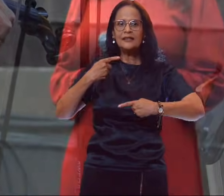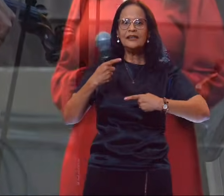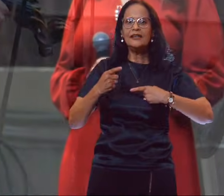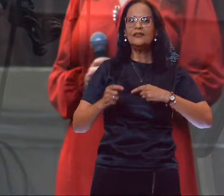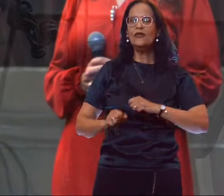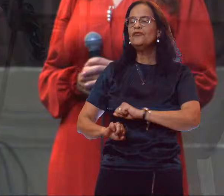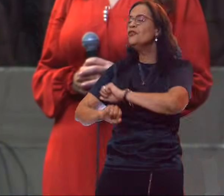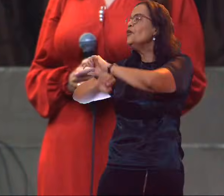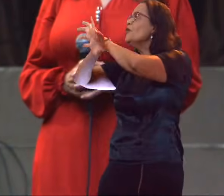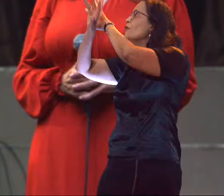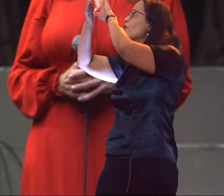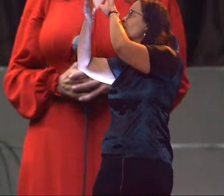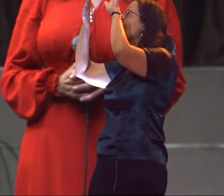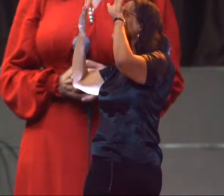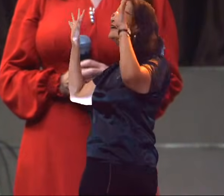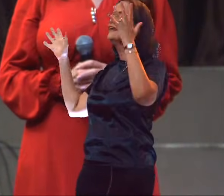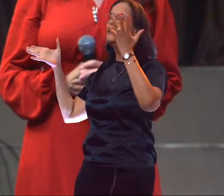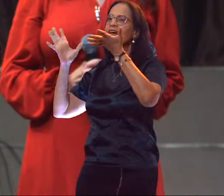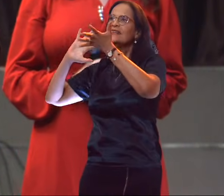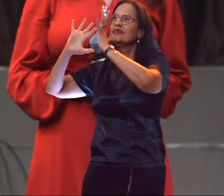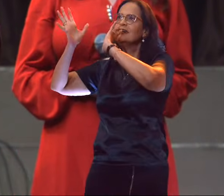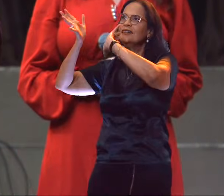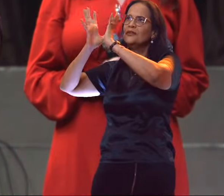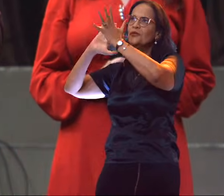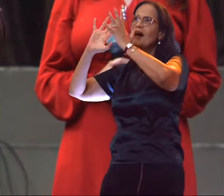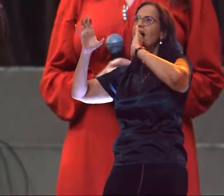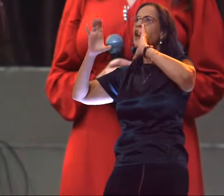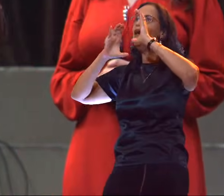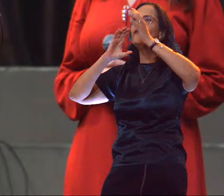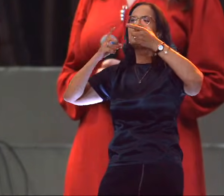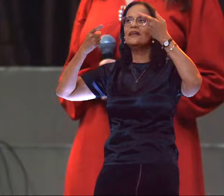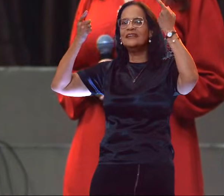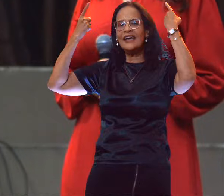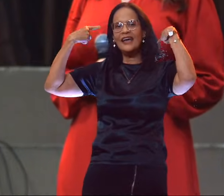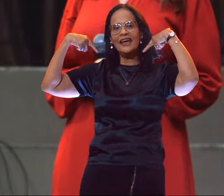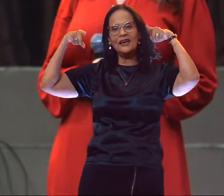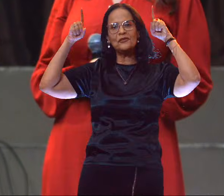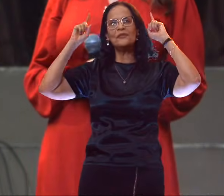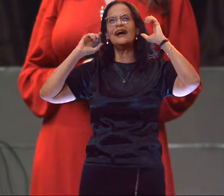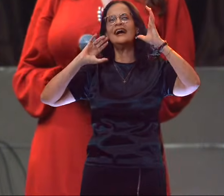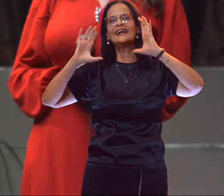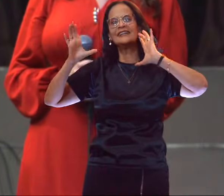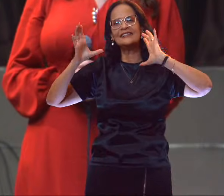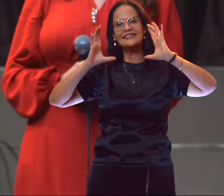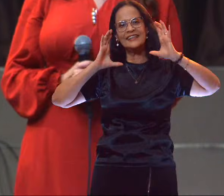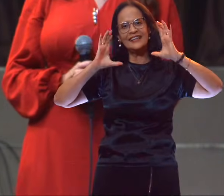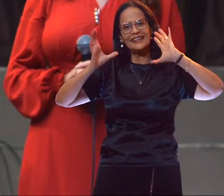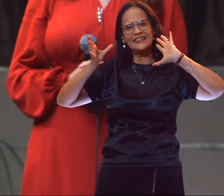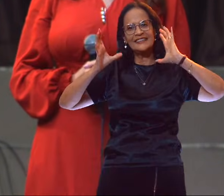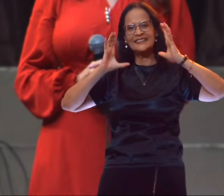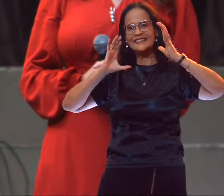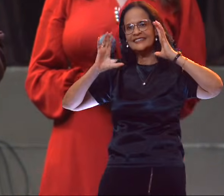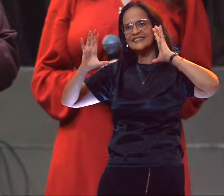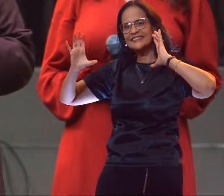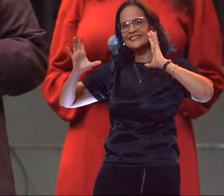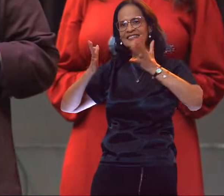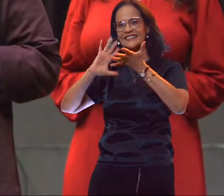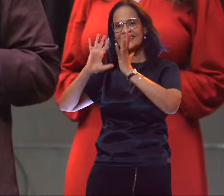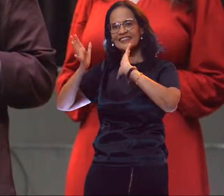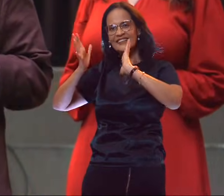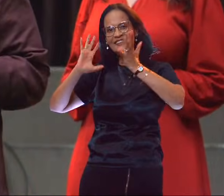Rendidas em louvor, cantando ao Cordeiro uma canção.